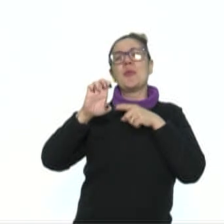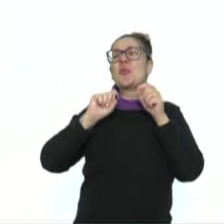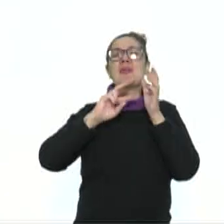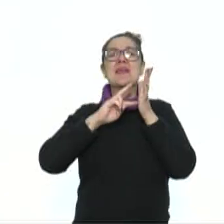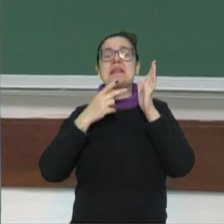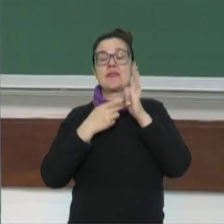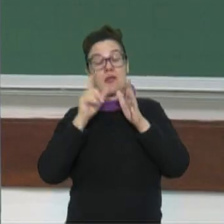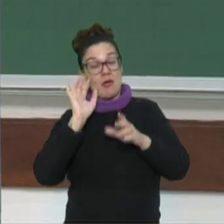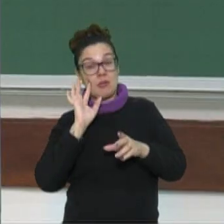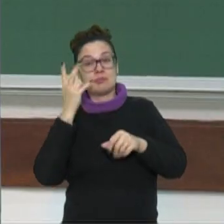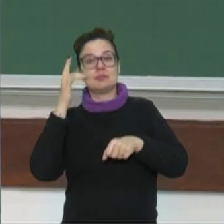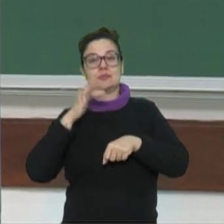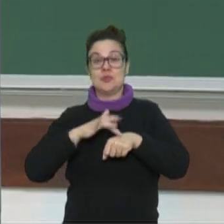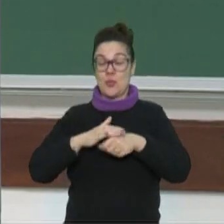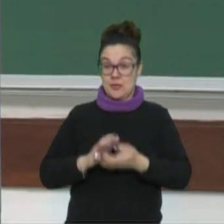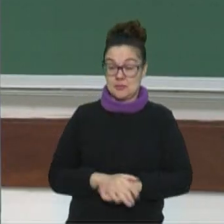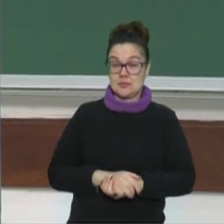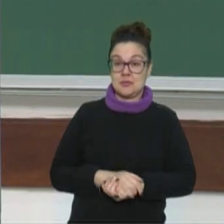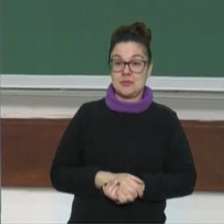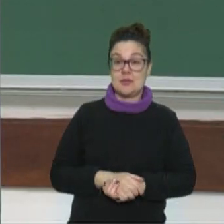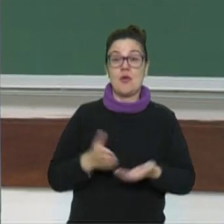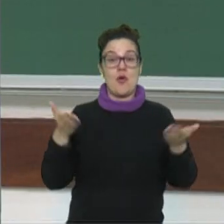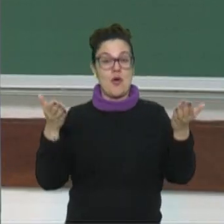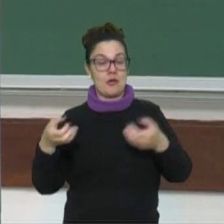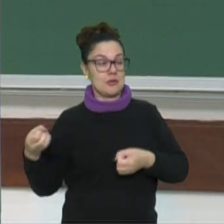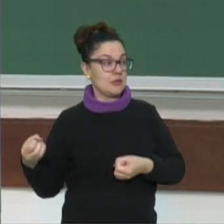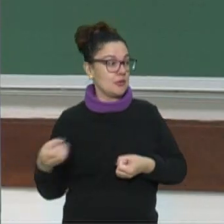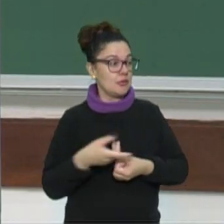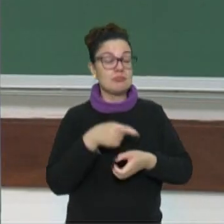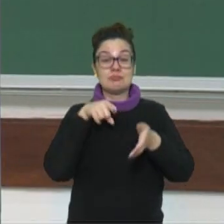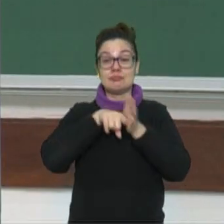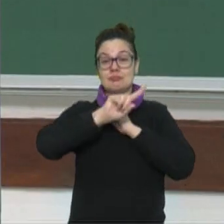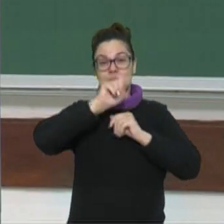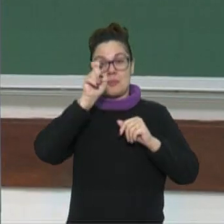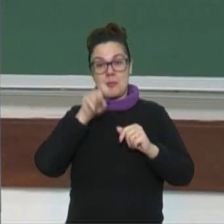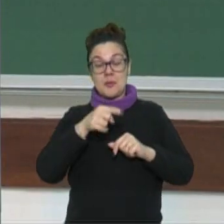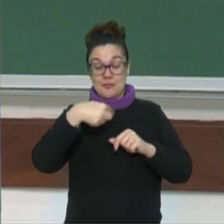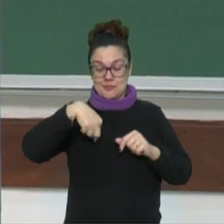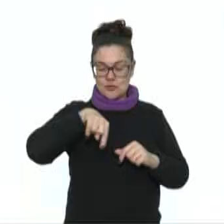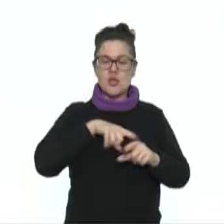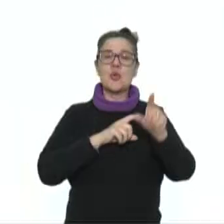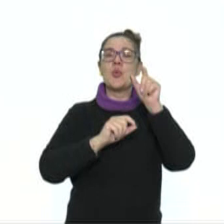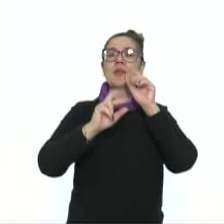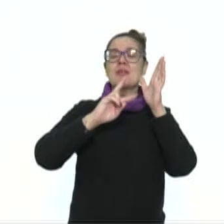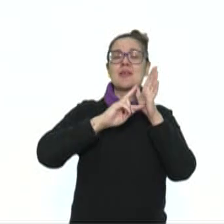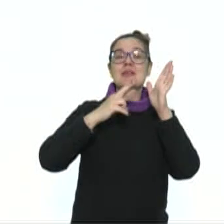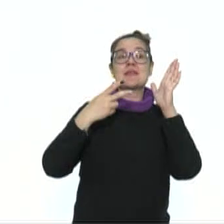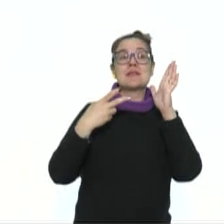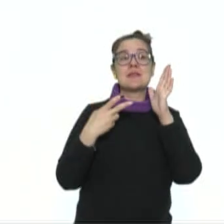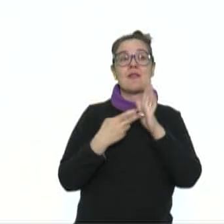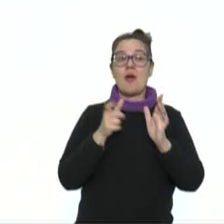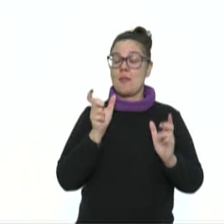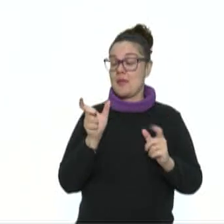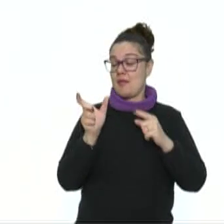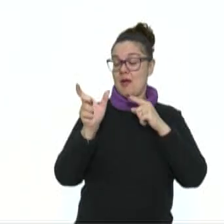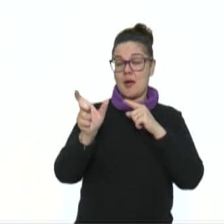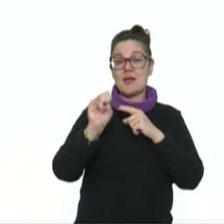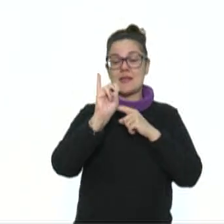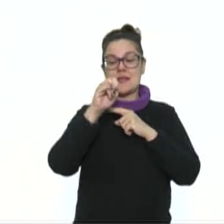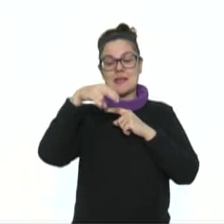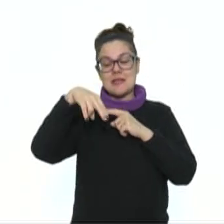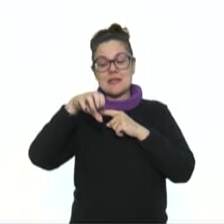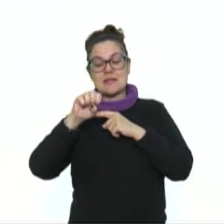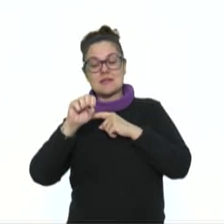e é prejudicial à saúde. E vamos para mais um quiz nosso aqui, em que eu pergunto, o que quer dizer quando afirmamos que as fábricas